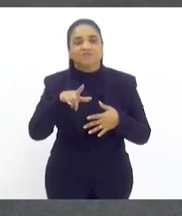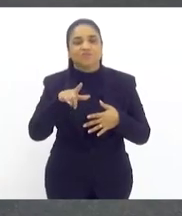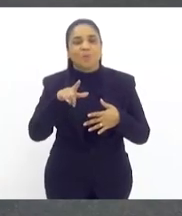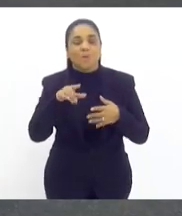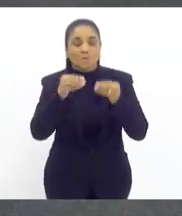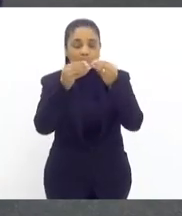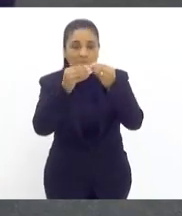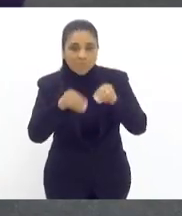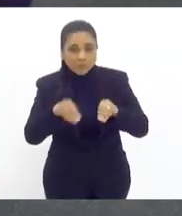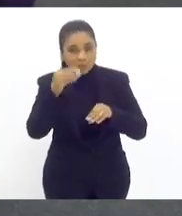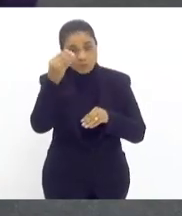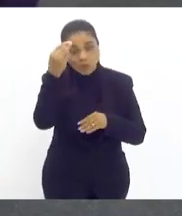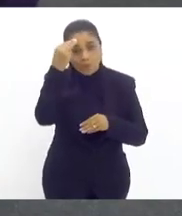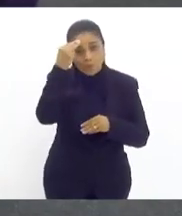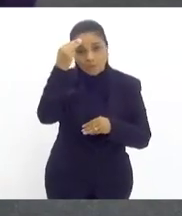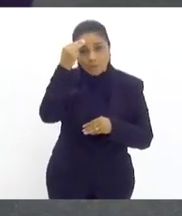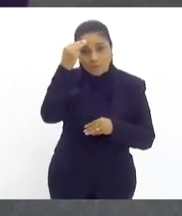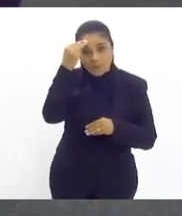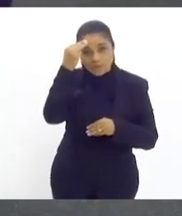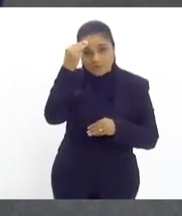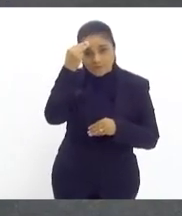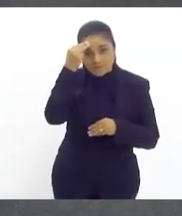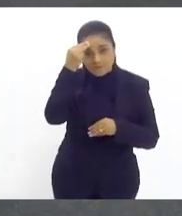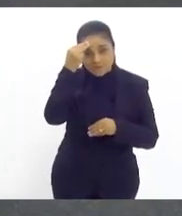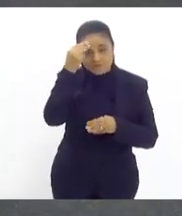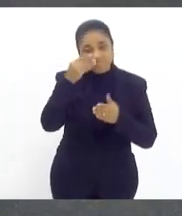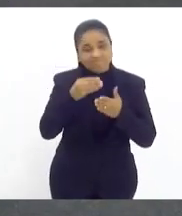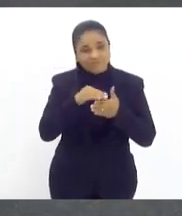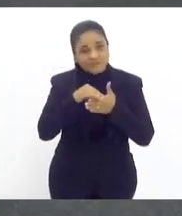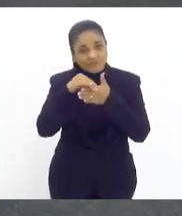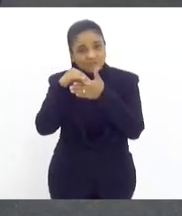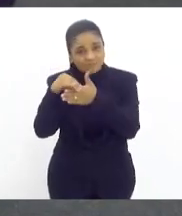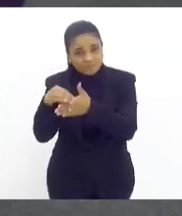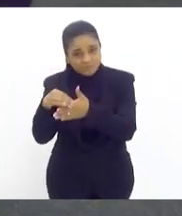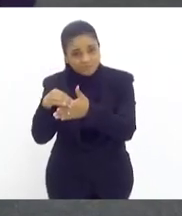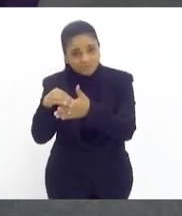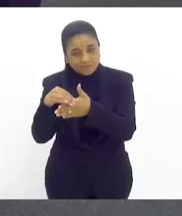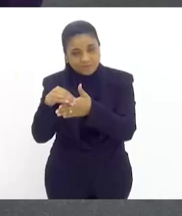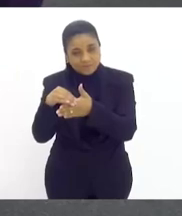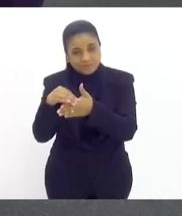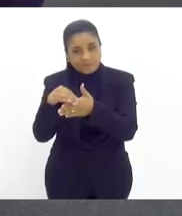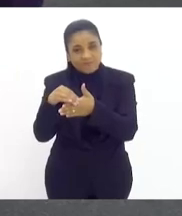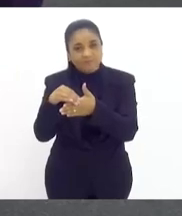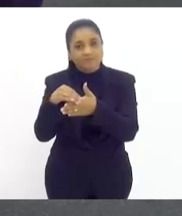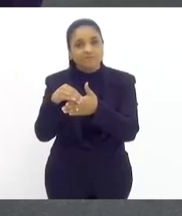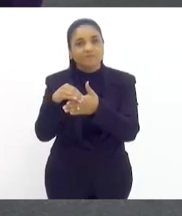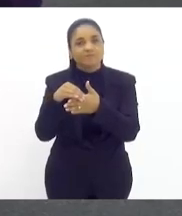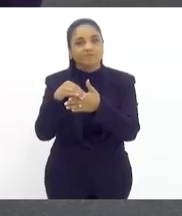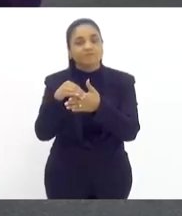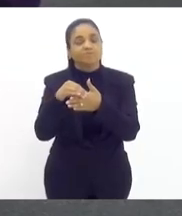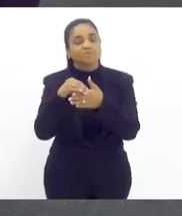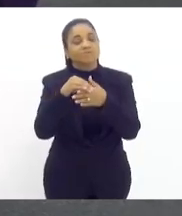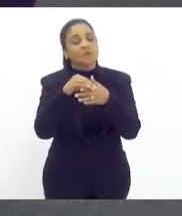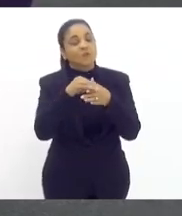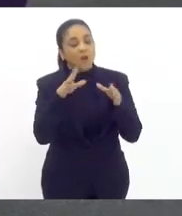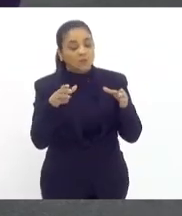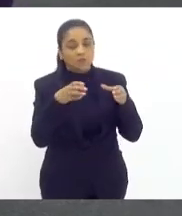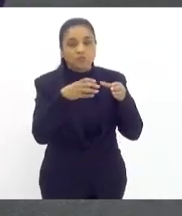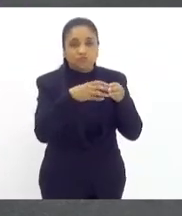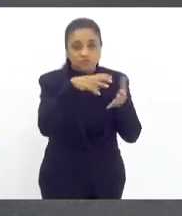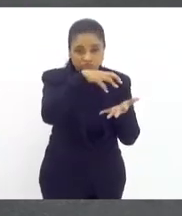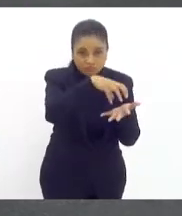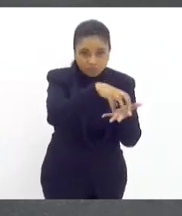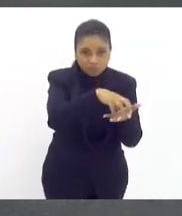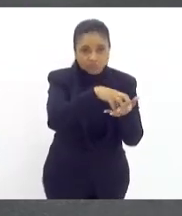mental deverão ter o caso encaminhado para o centro de atenção psicossocial e ao